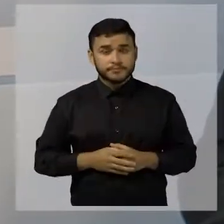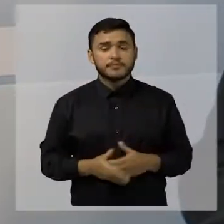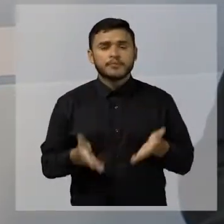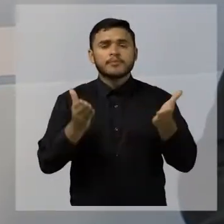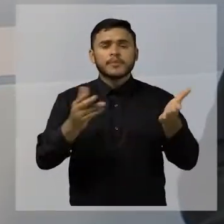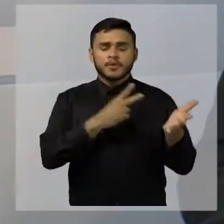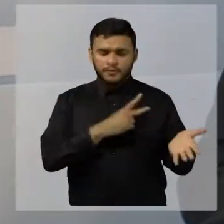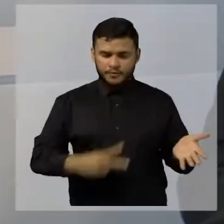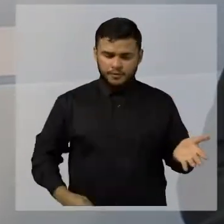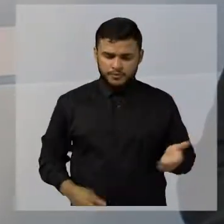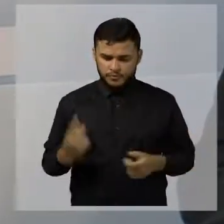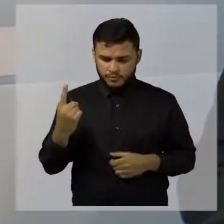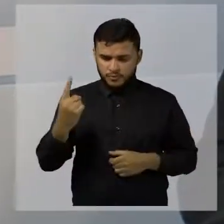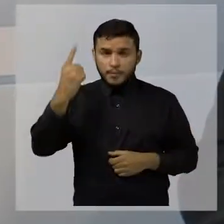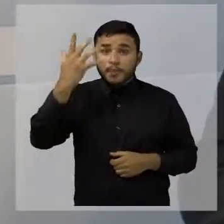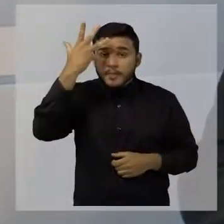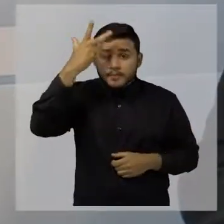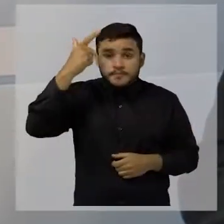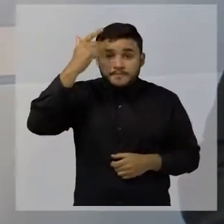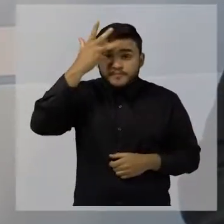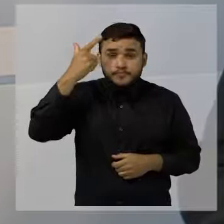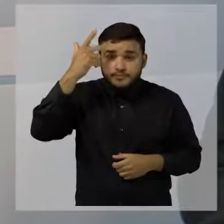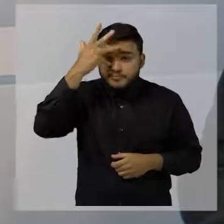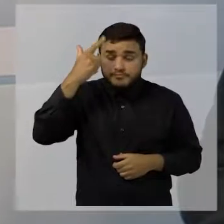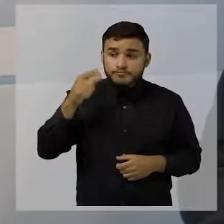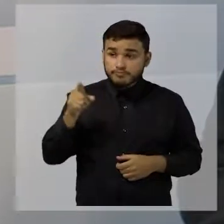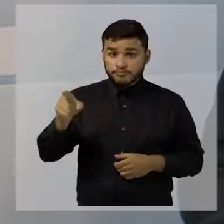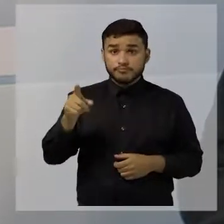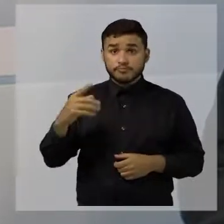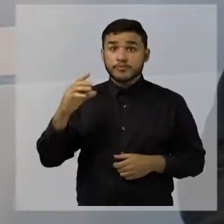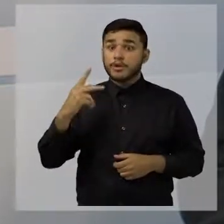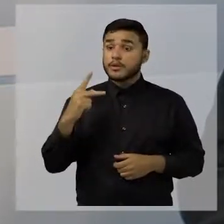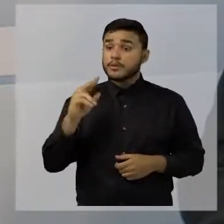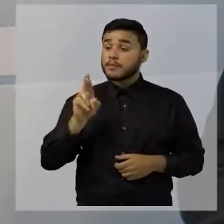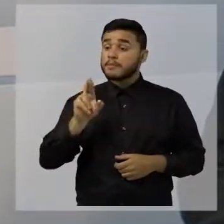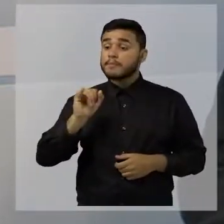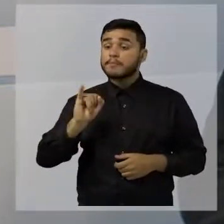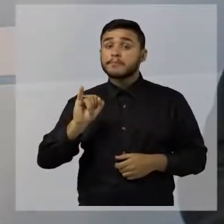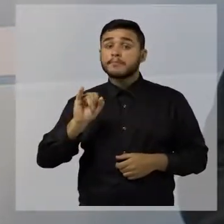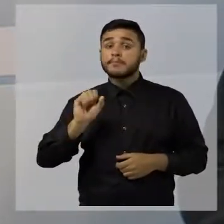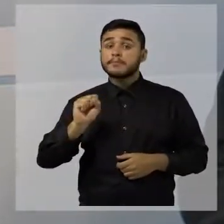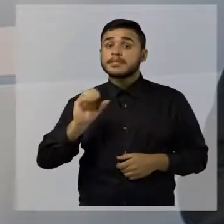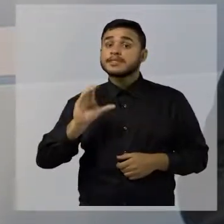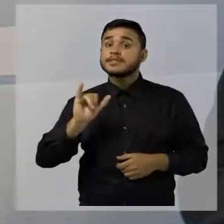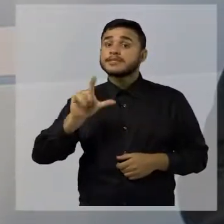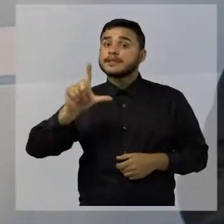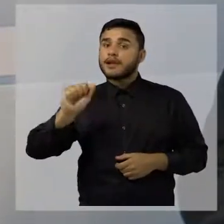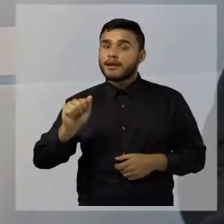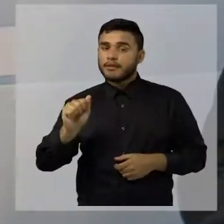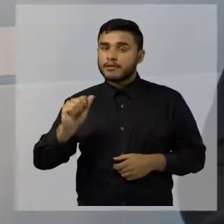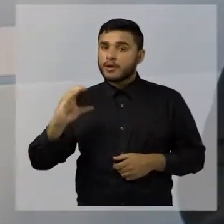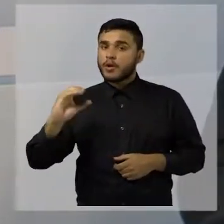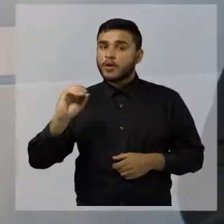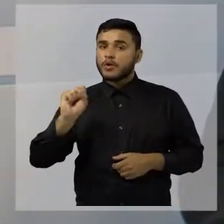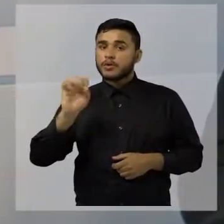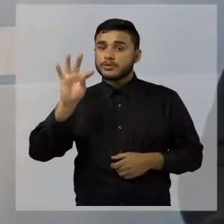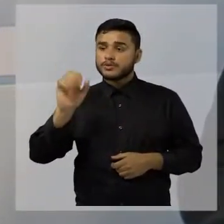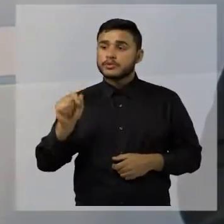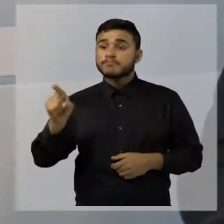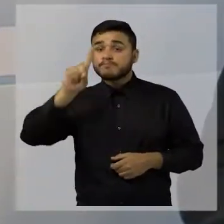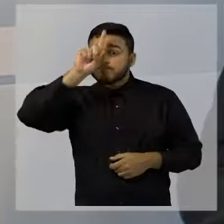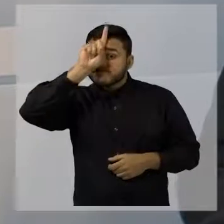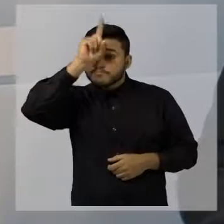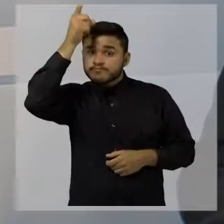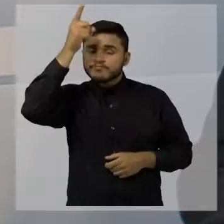vereadora, a Priscila Costa, ela colocou o título de cidadã de Fortaleza para a primeira-dama Michele. E